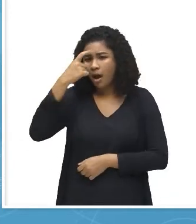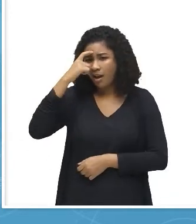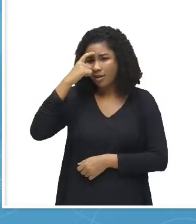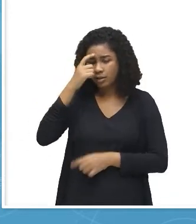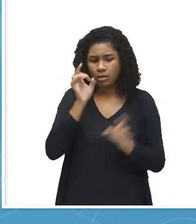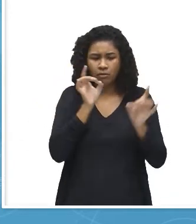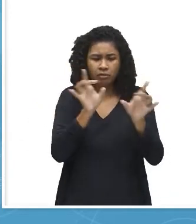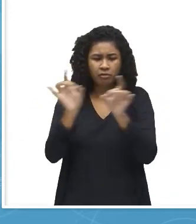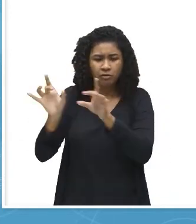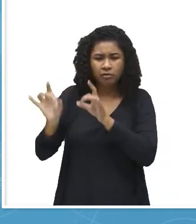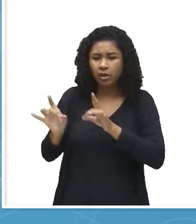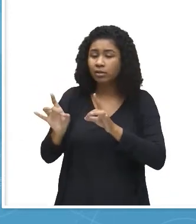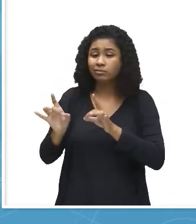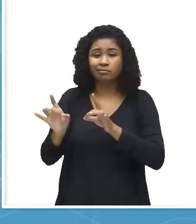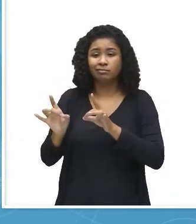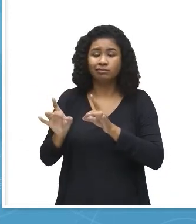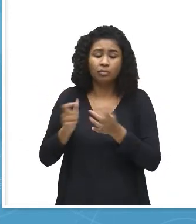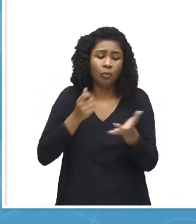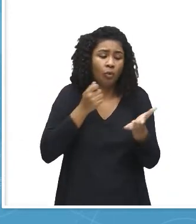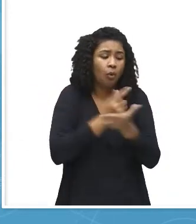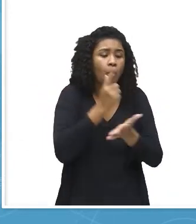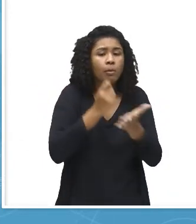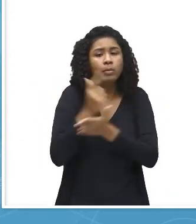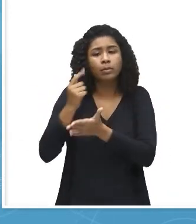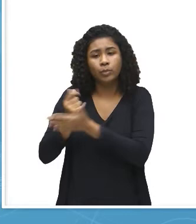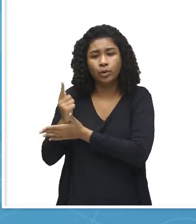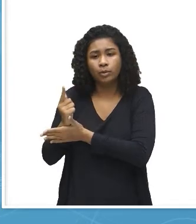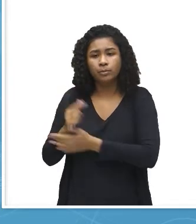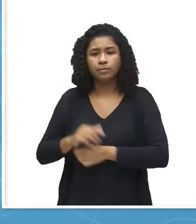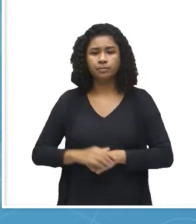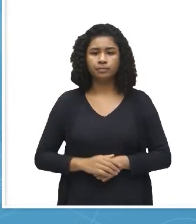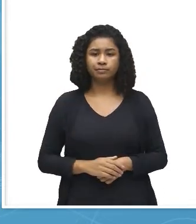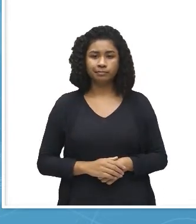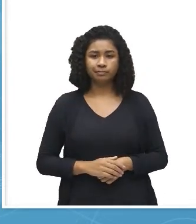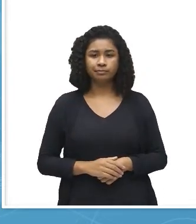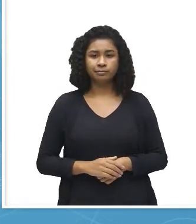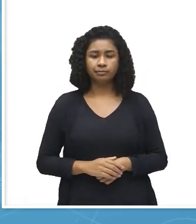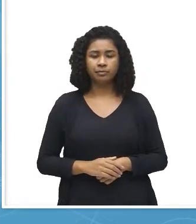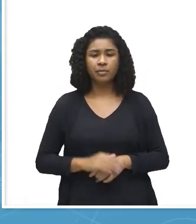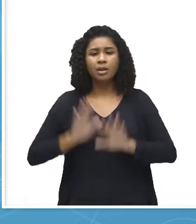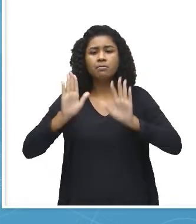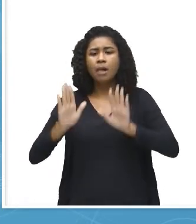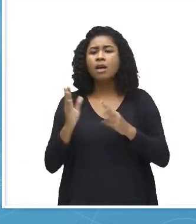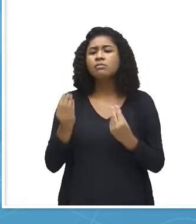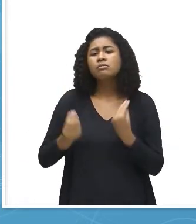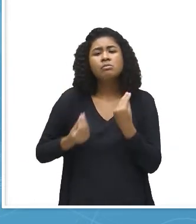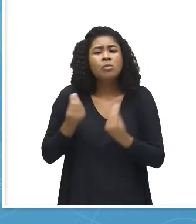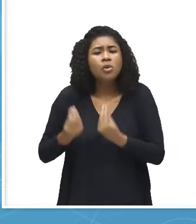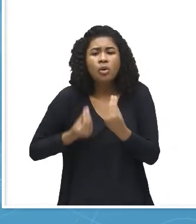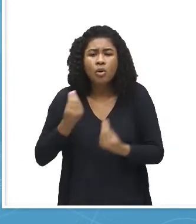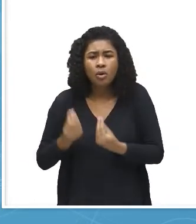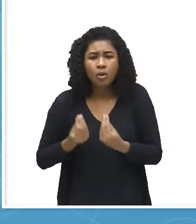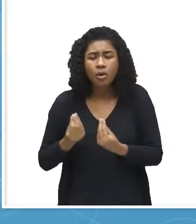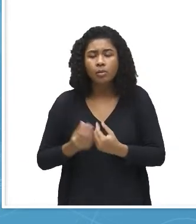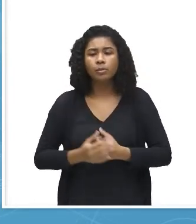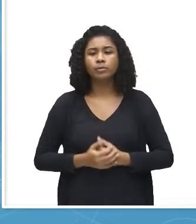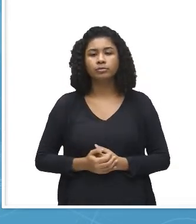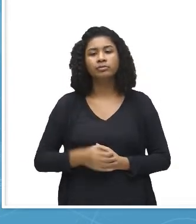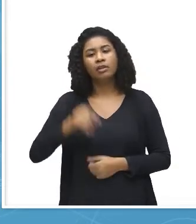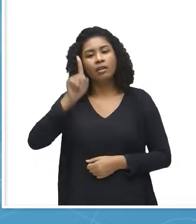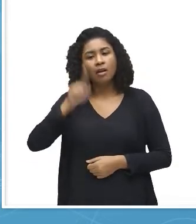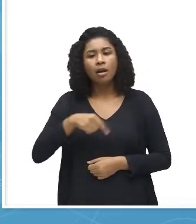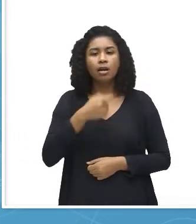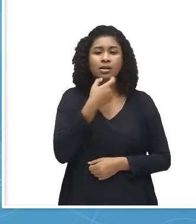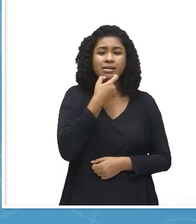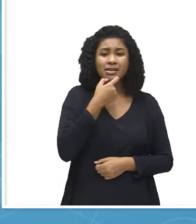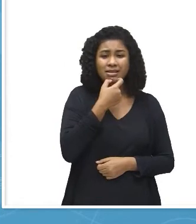da Inglaterra. Como é que se deu esse processo, gente? Basicamente, se deu pelo fato dos ingleses